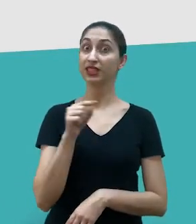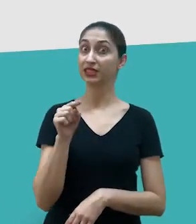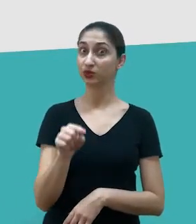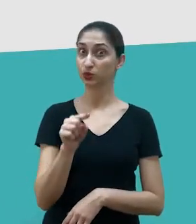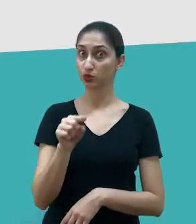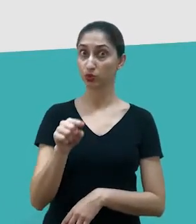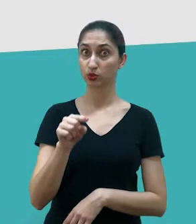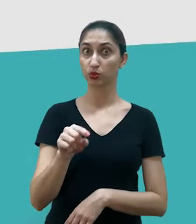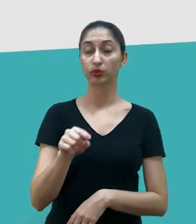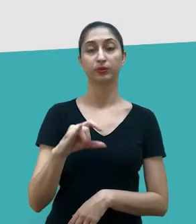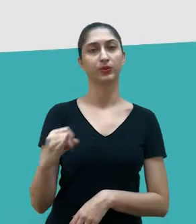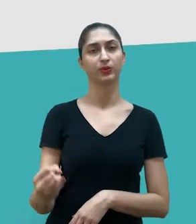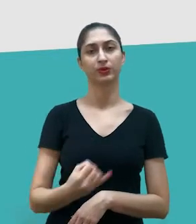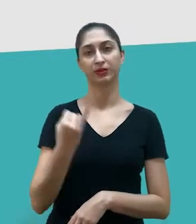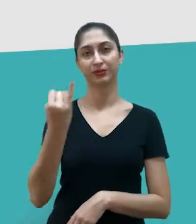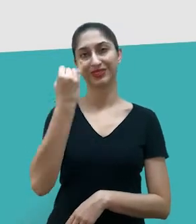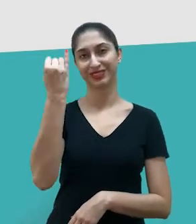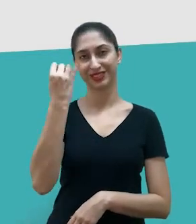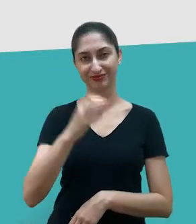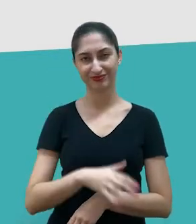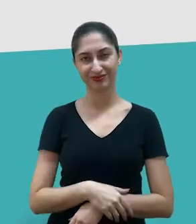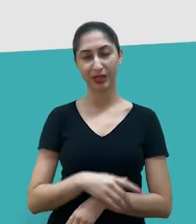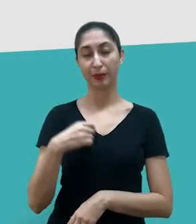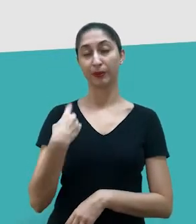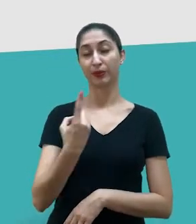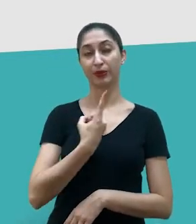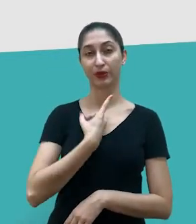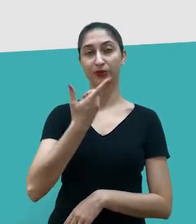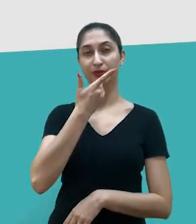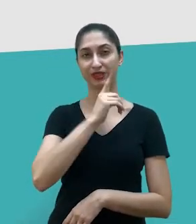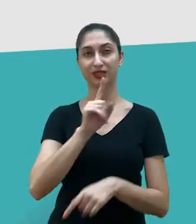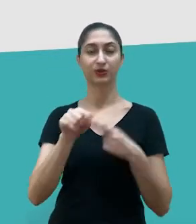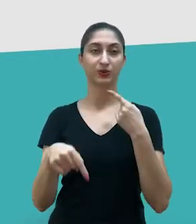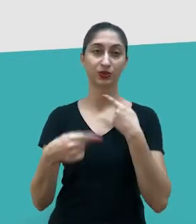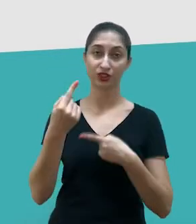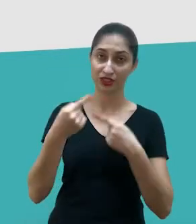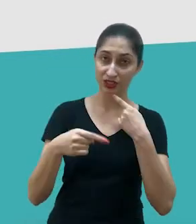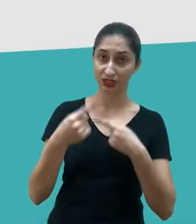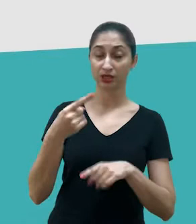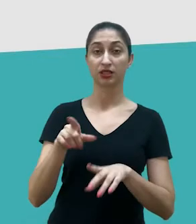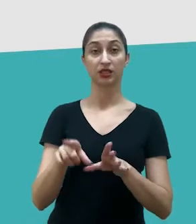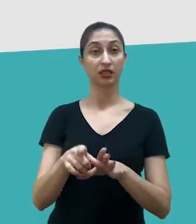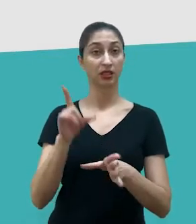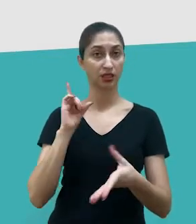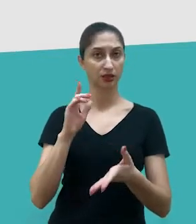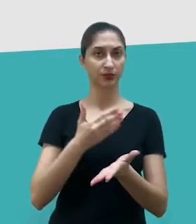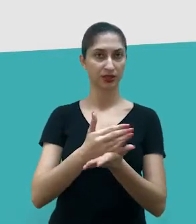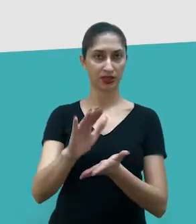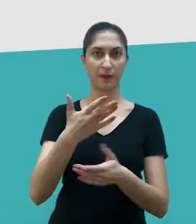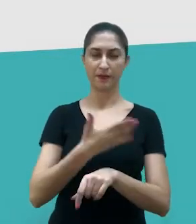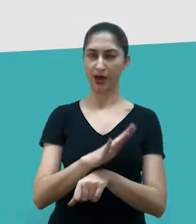é algo extremamente importante para a gente discutir. E antes da gente começar na